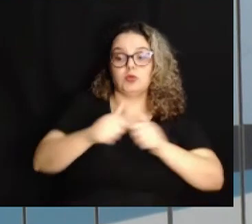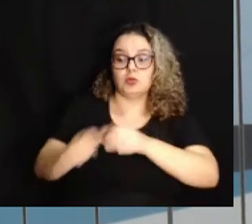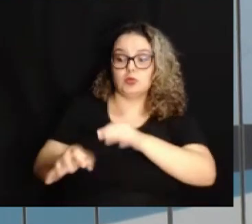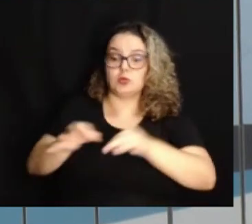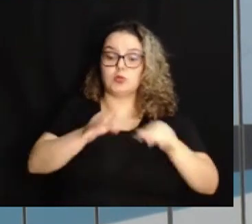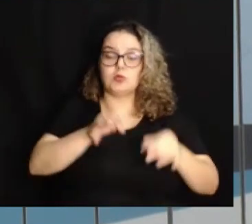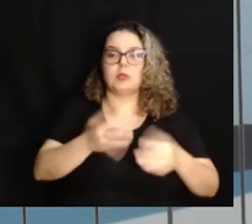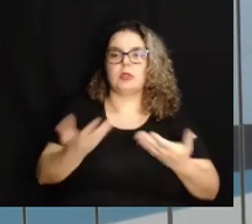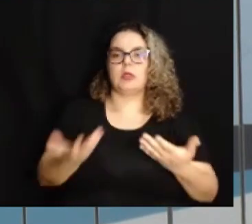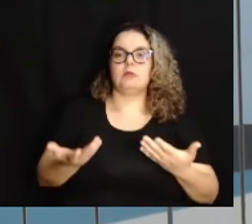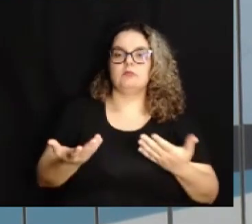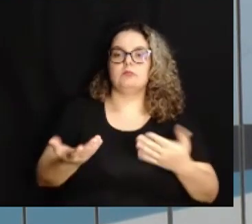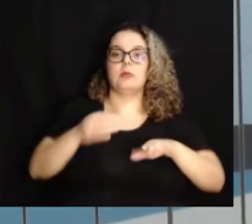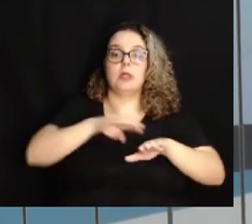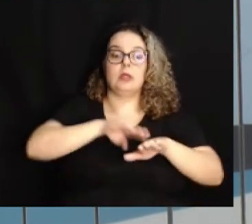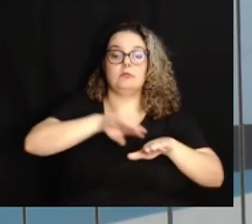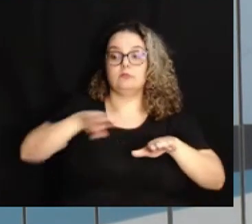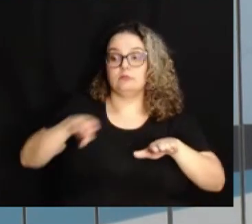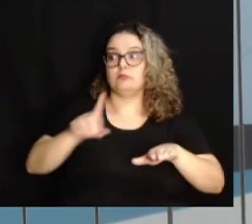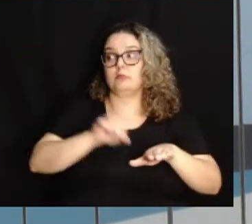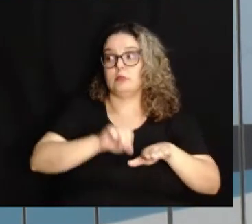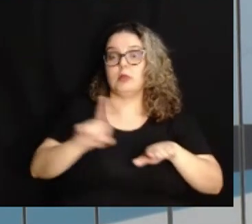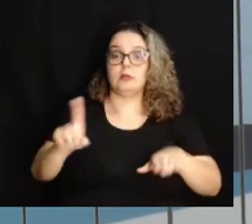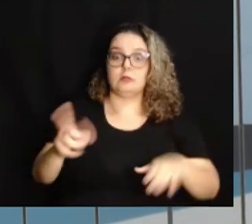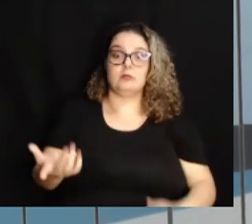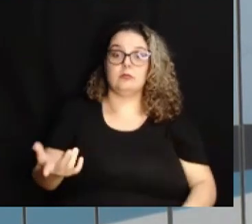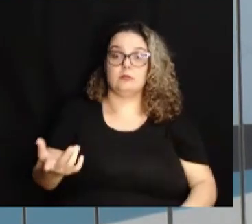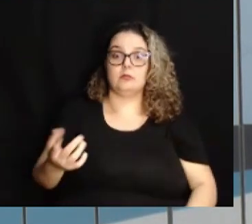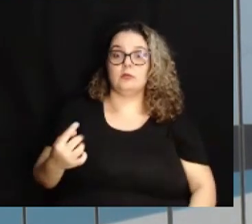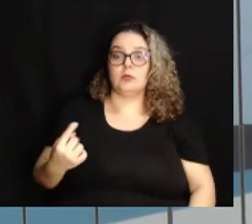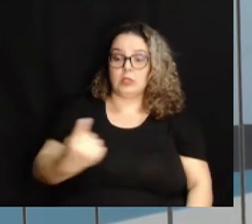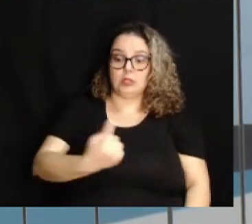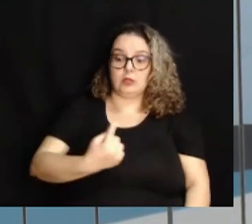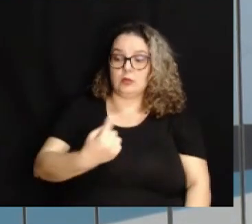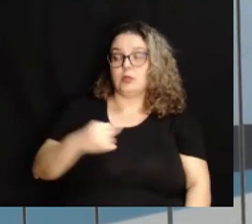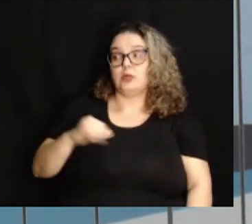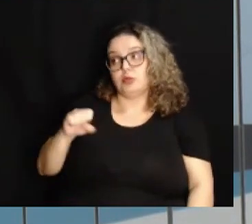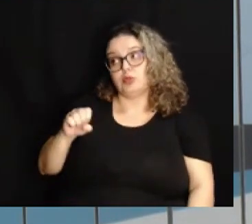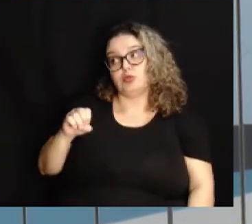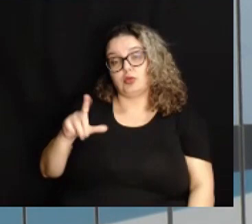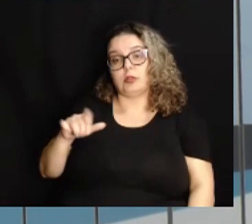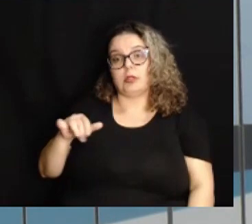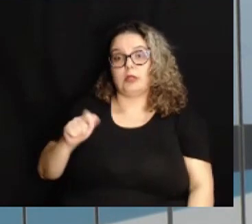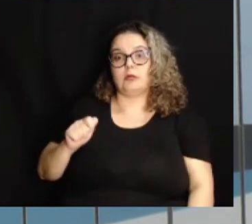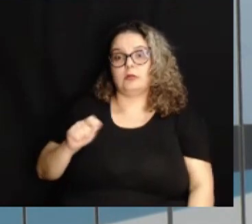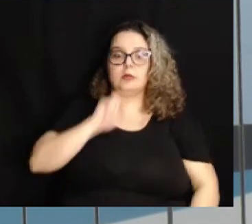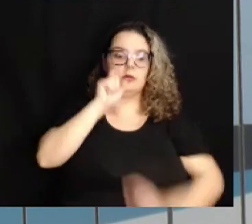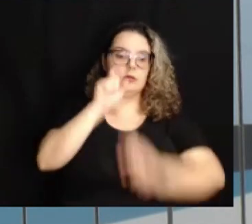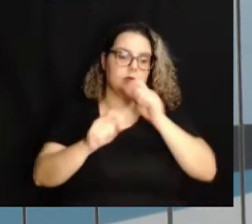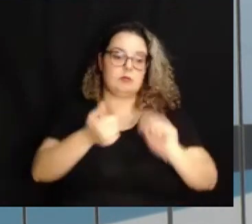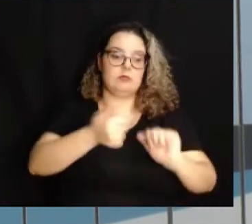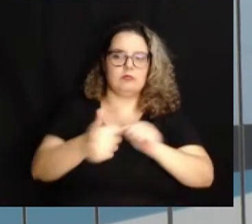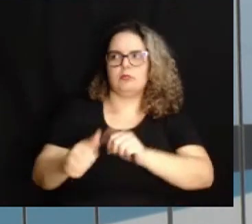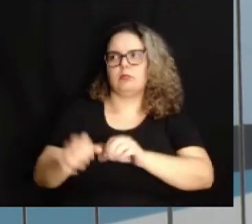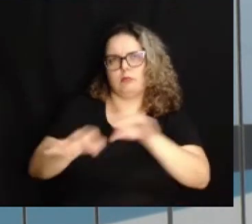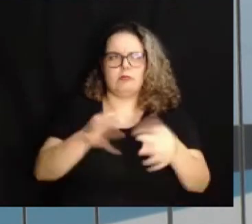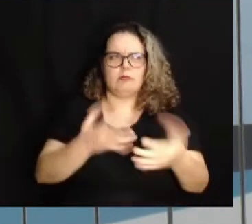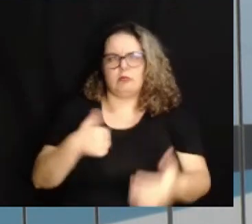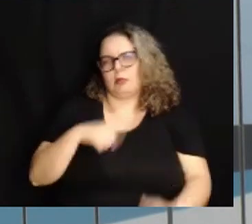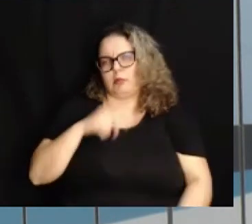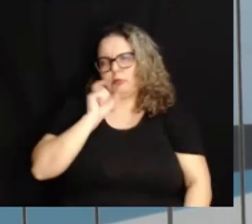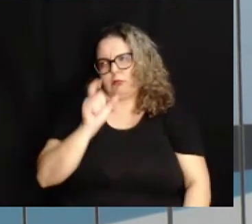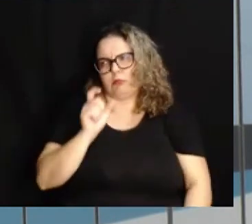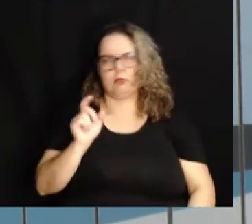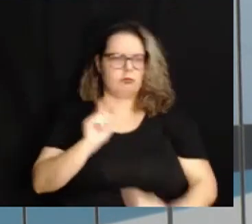essas pessoas e aí acaba caindo naquela questão né, de ficar isolado. Sim. Porque eu vou falar, sou julgado, então eu vou falar por quê? Prefiro ficar no meu mundo,